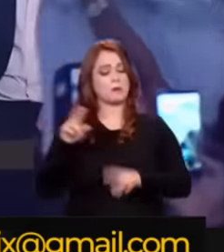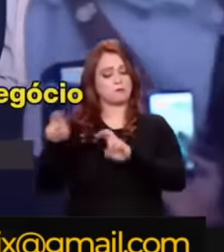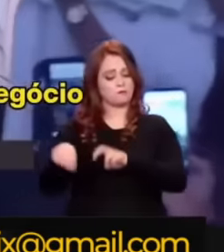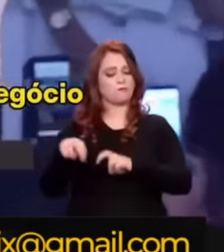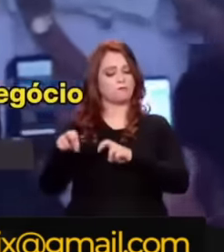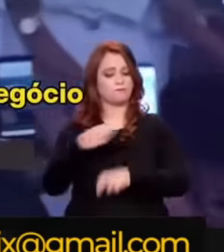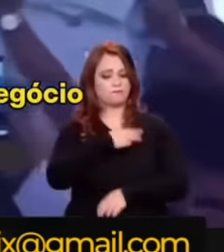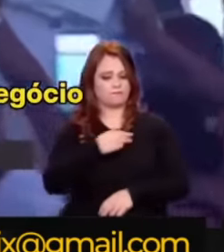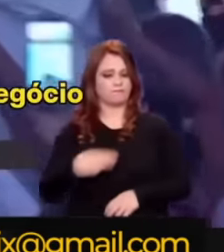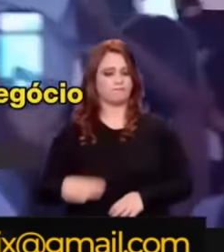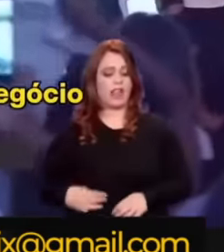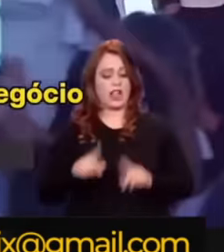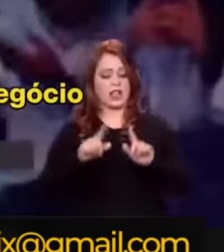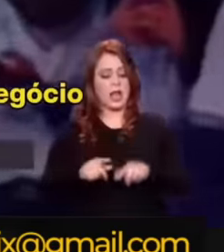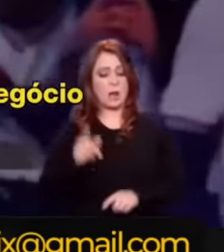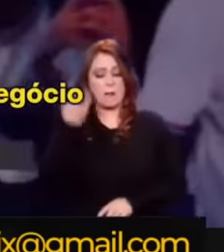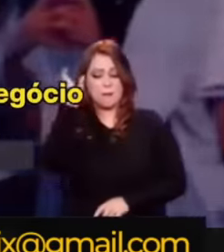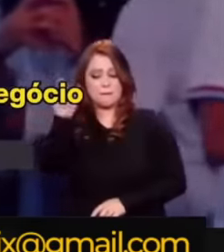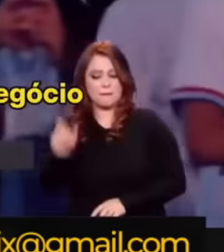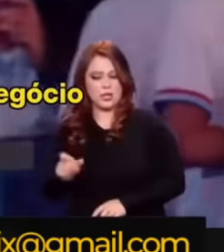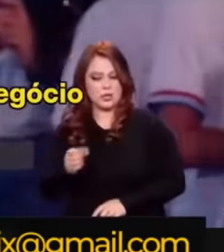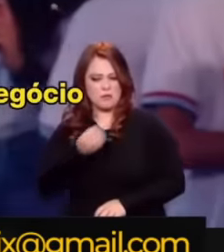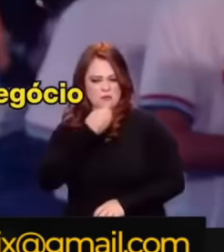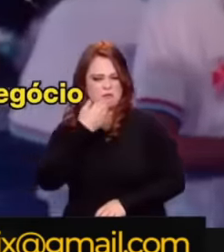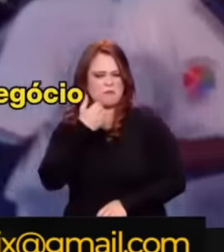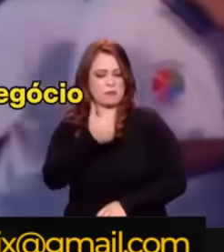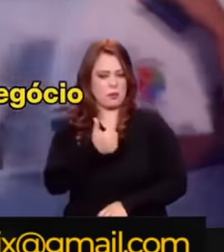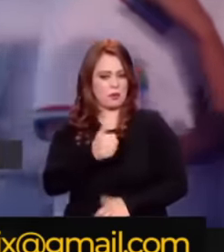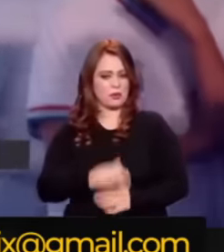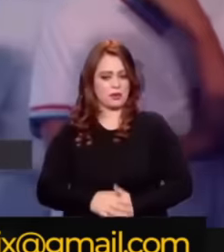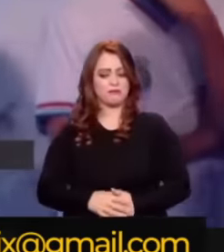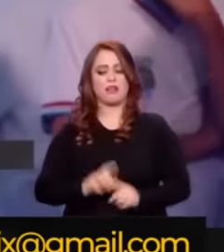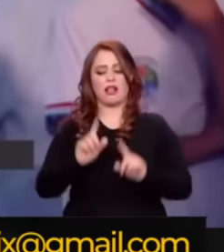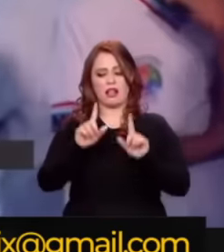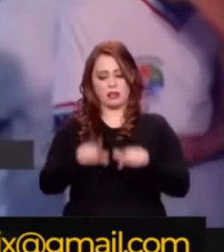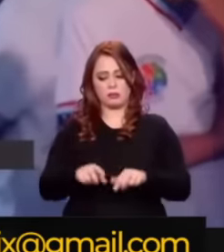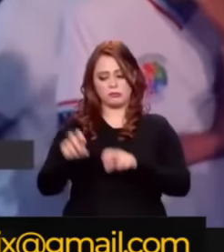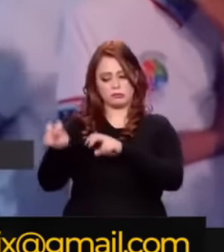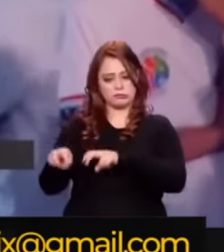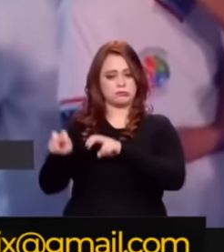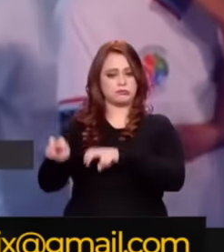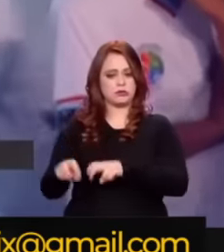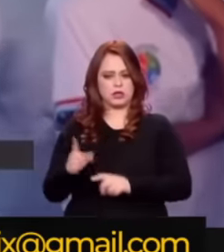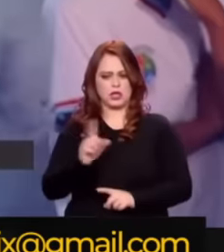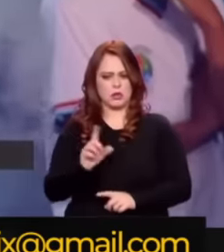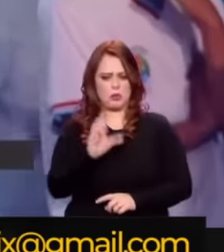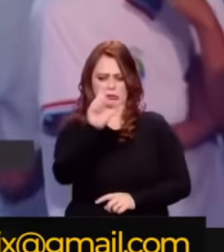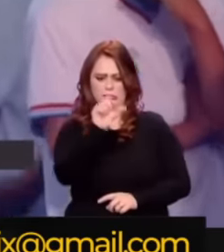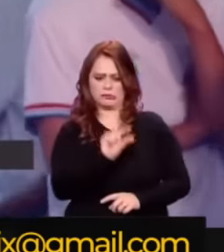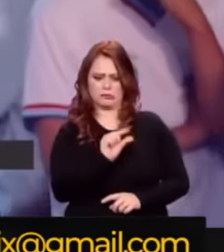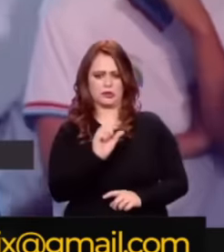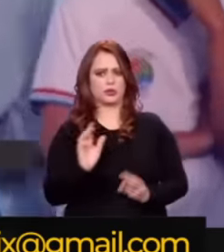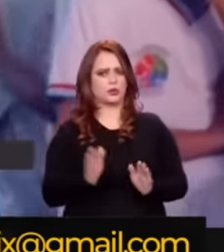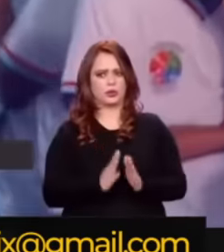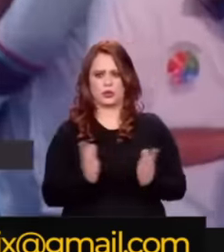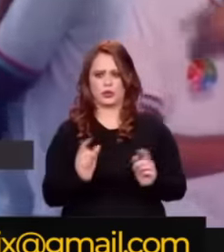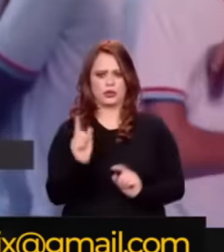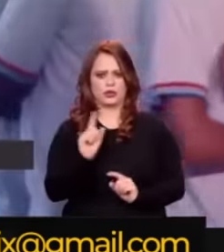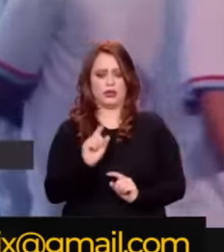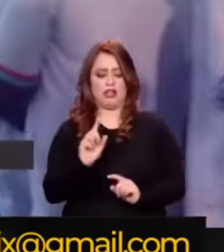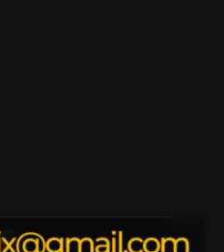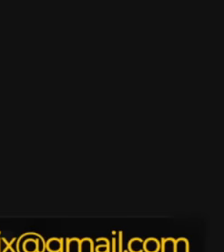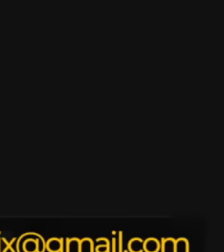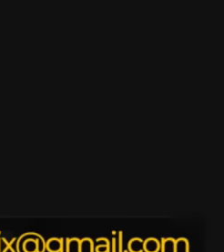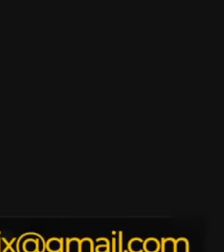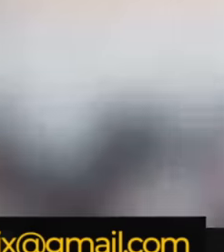não tem problema eu vou pra Bahia do Agro negócio eu vou PR Bahia não é pequeno produtor não ele é grande produtor